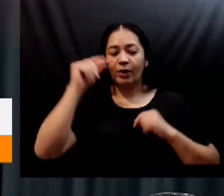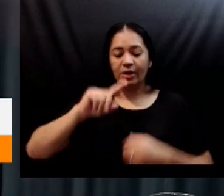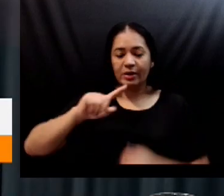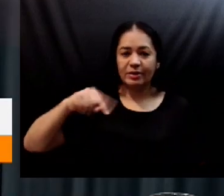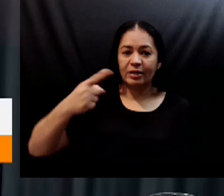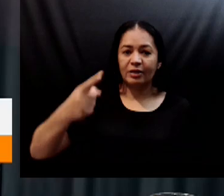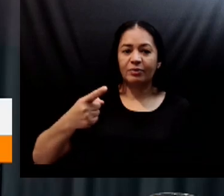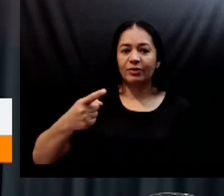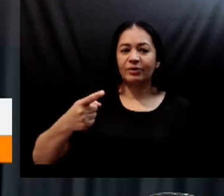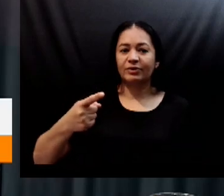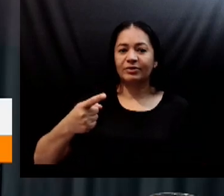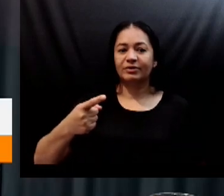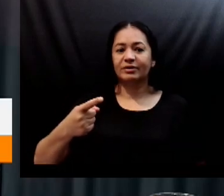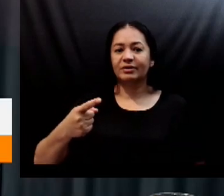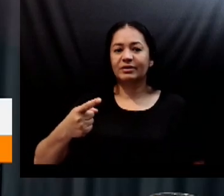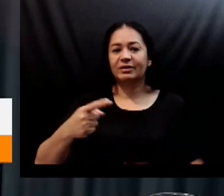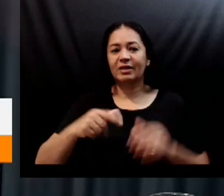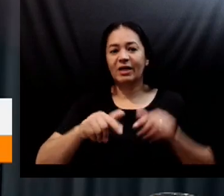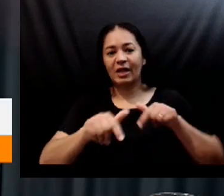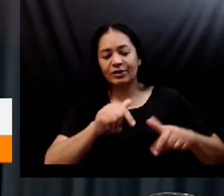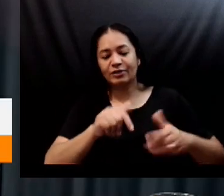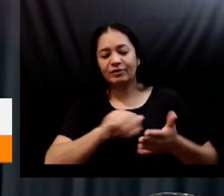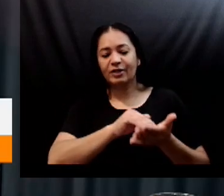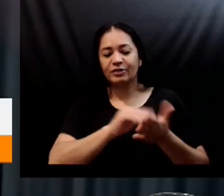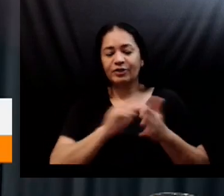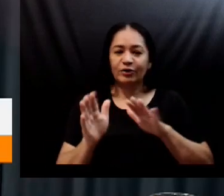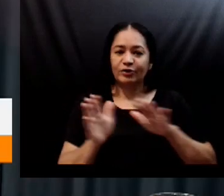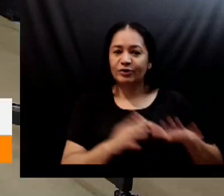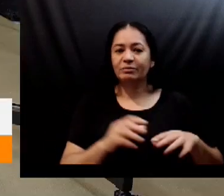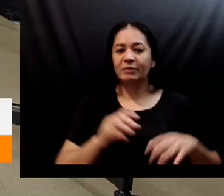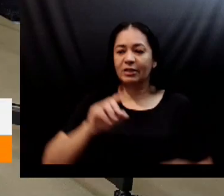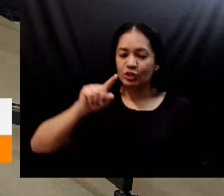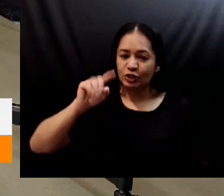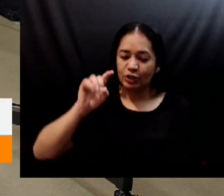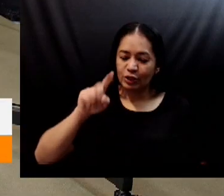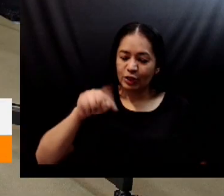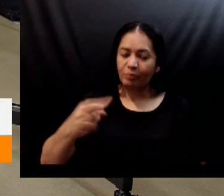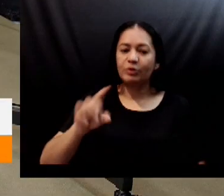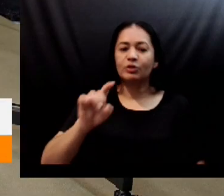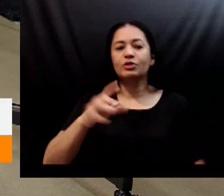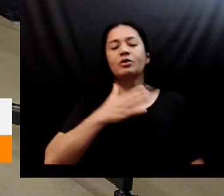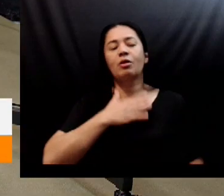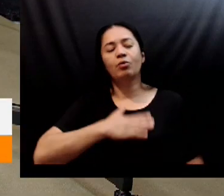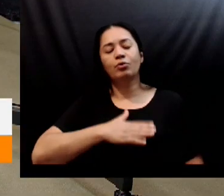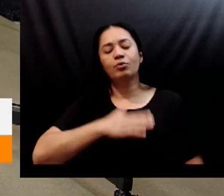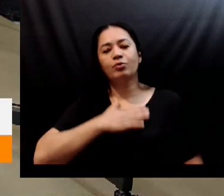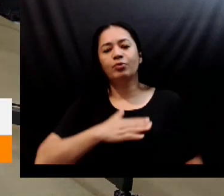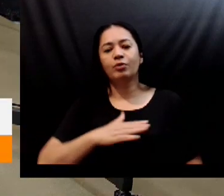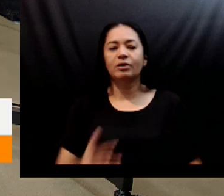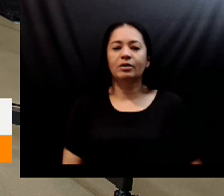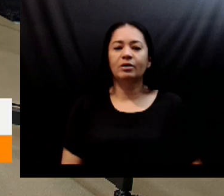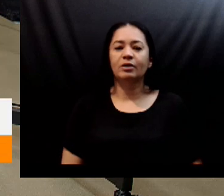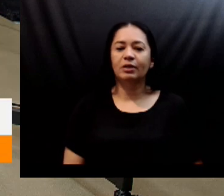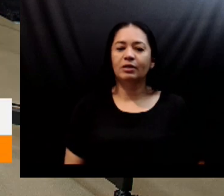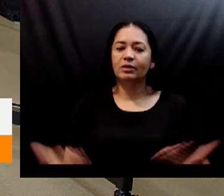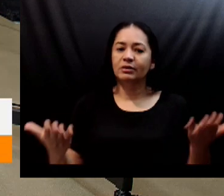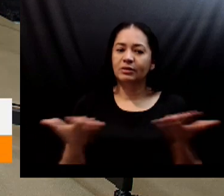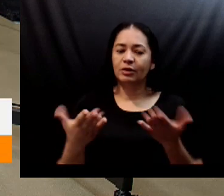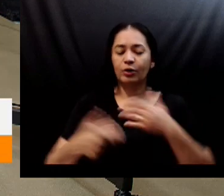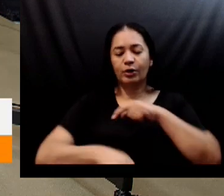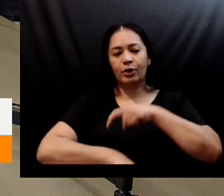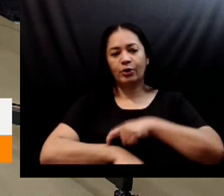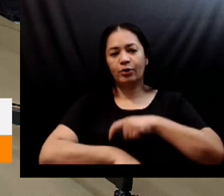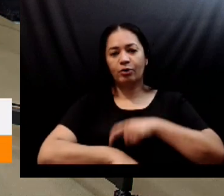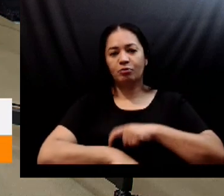essa atividade, para o descanso por si só ser reforçador. Então, quer dizer que agora, no momento